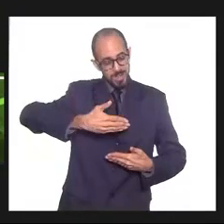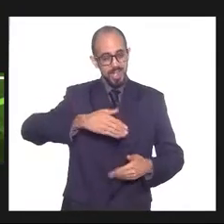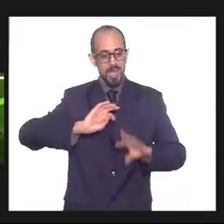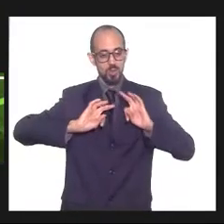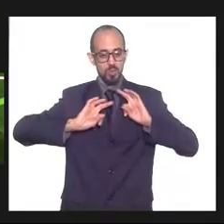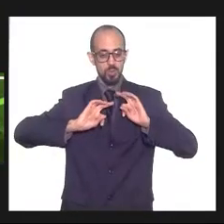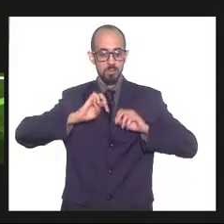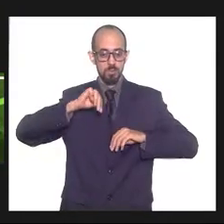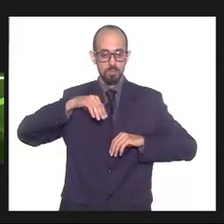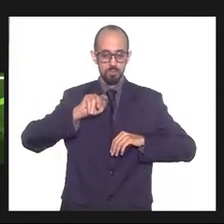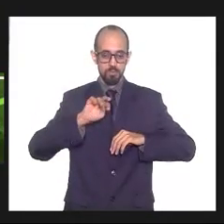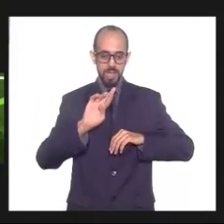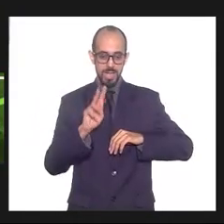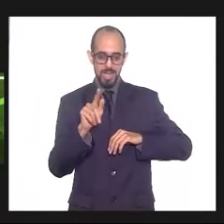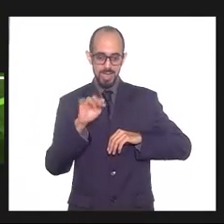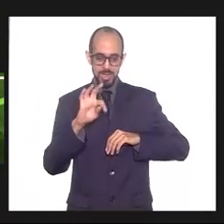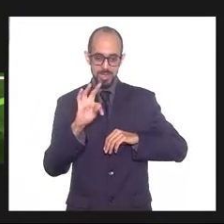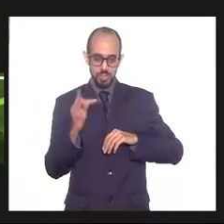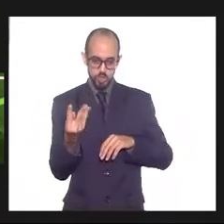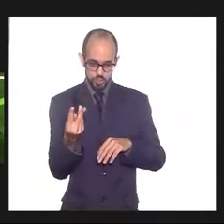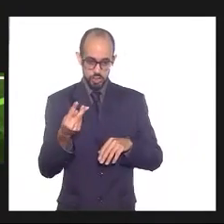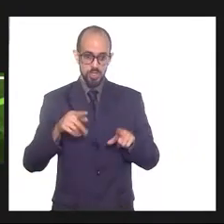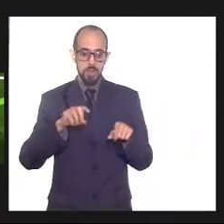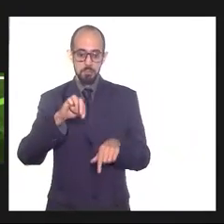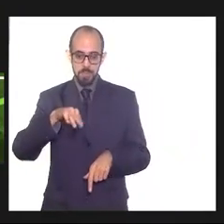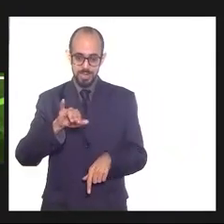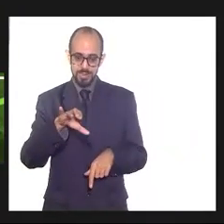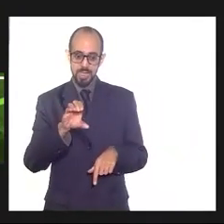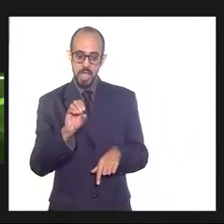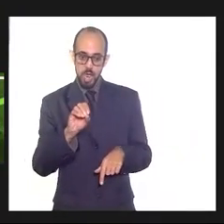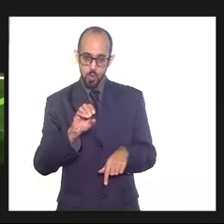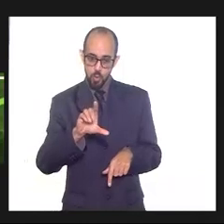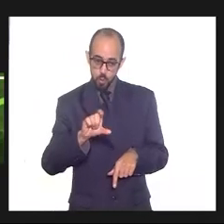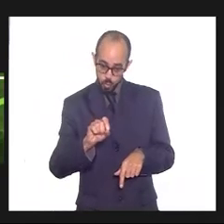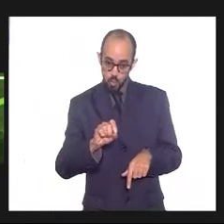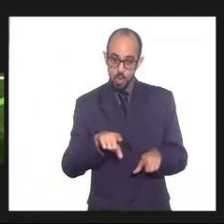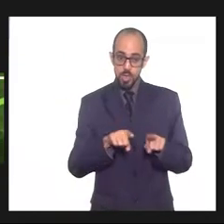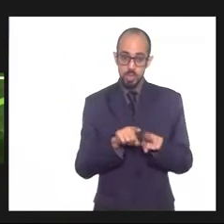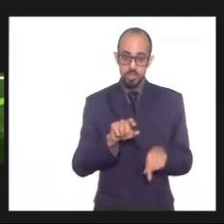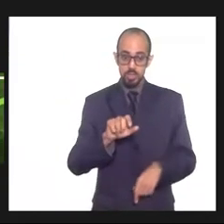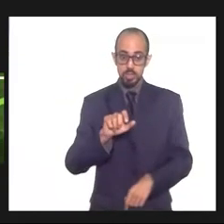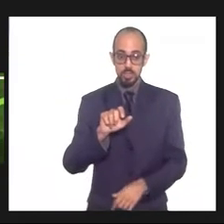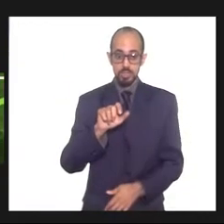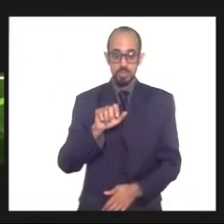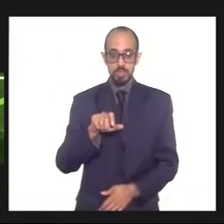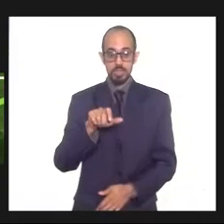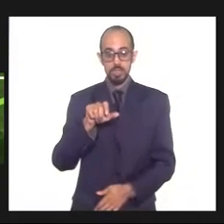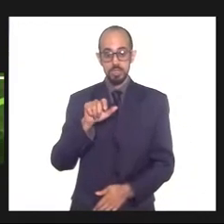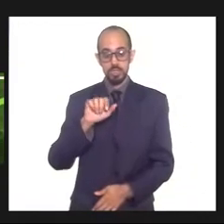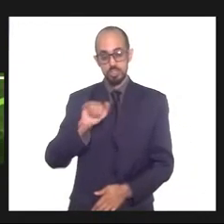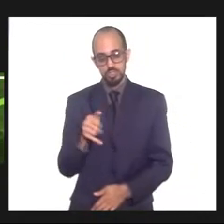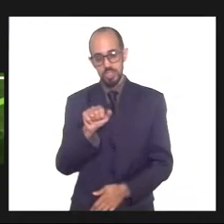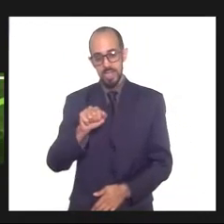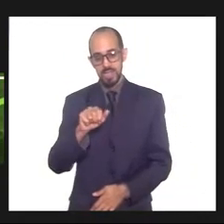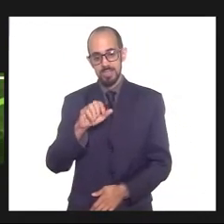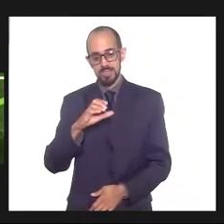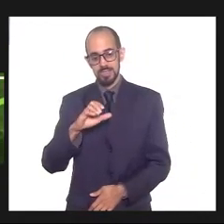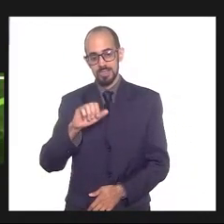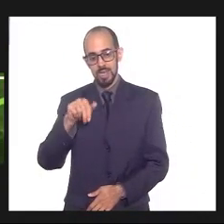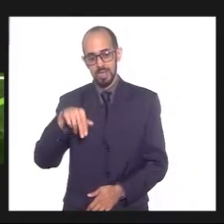Margareth muito obrigada Marcelo muito obrigada já está na vontade pela oportunidade de ouvir